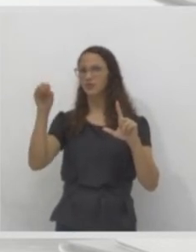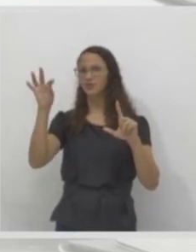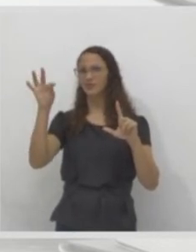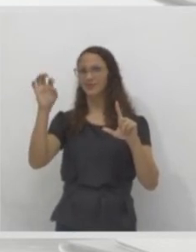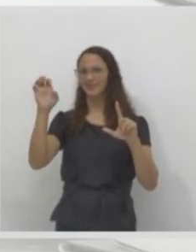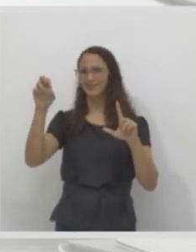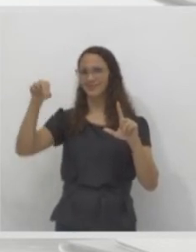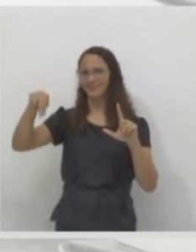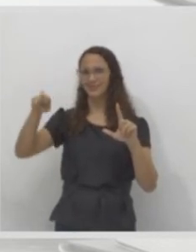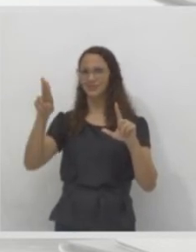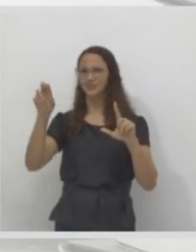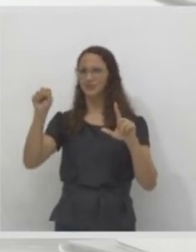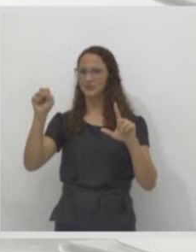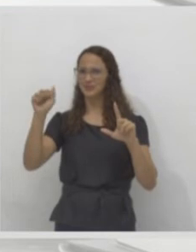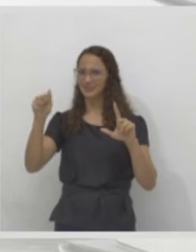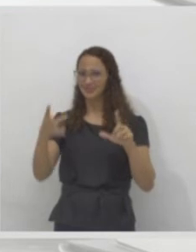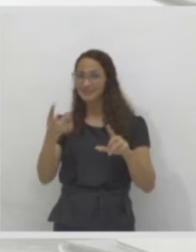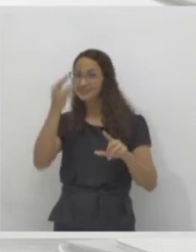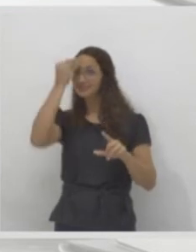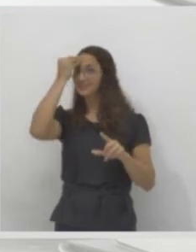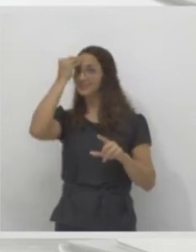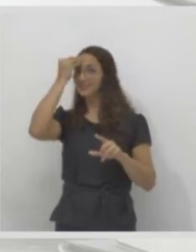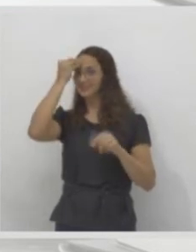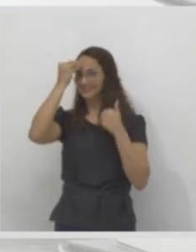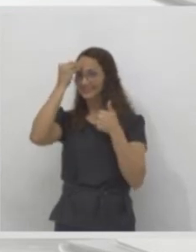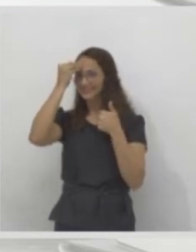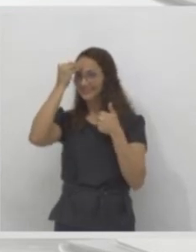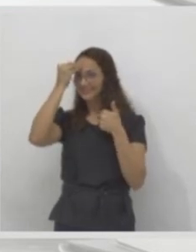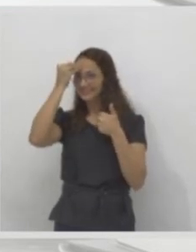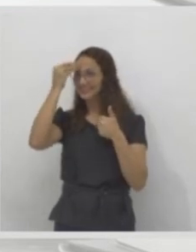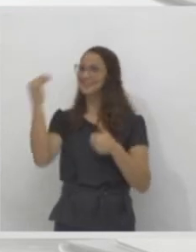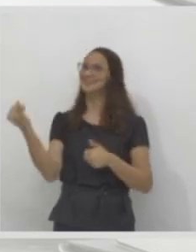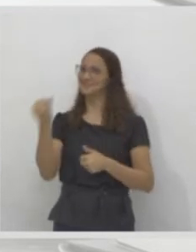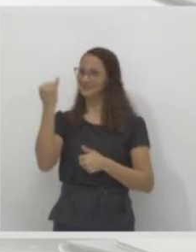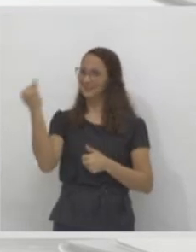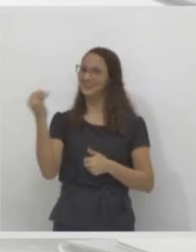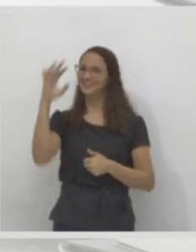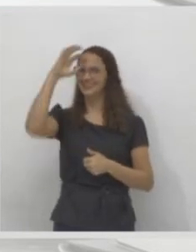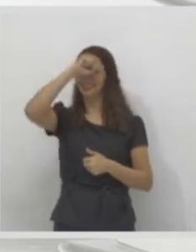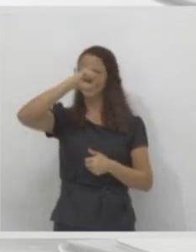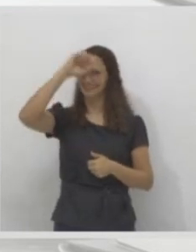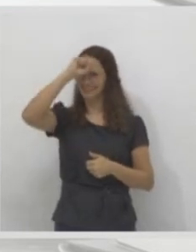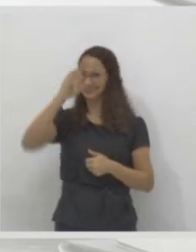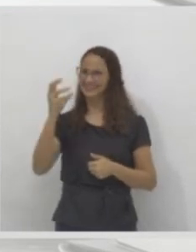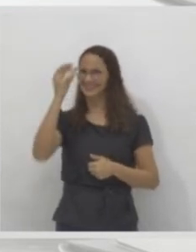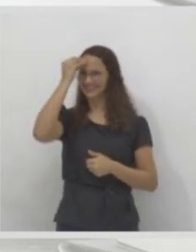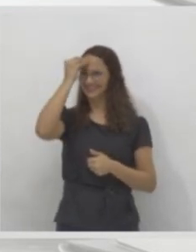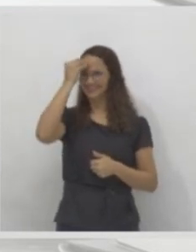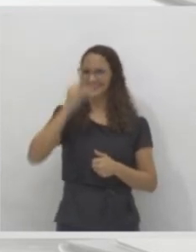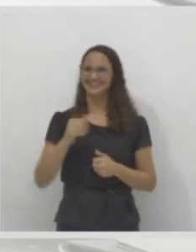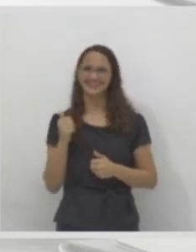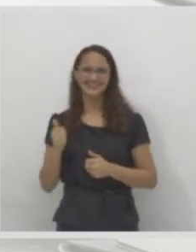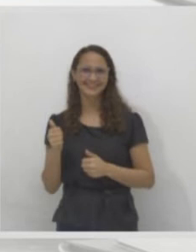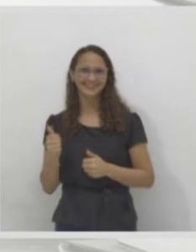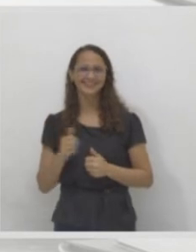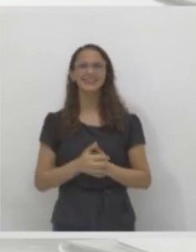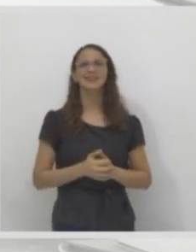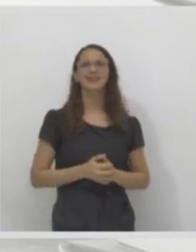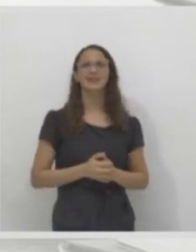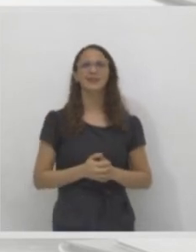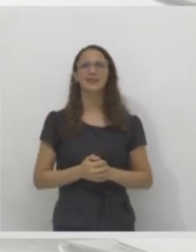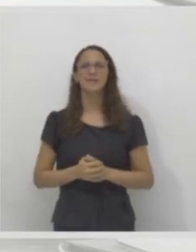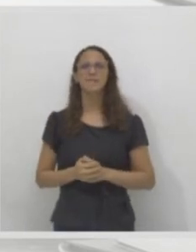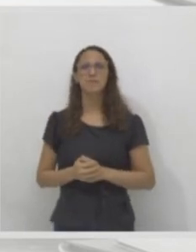é para vocês memorizarem, porque vocês vão precisar da hipotenusa daqui para frente. Então, sabendo do